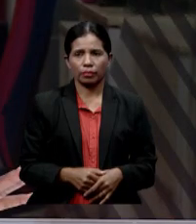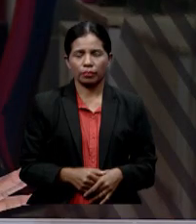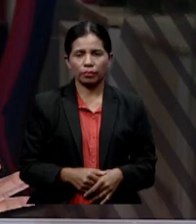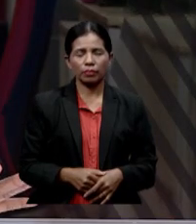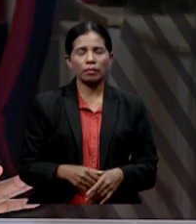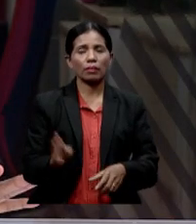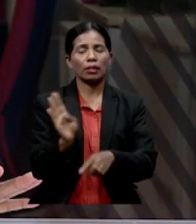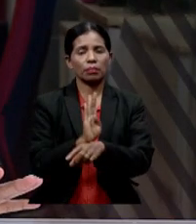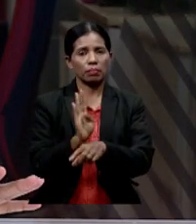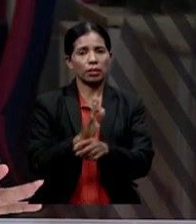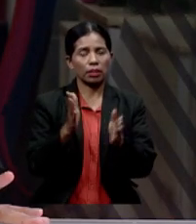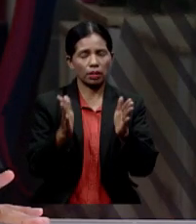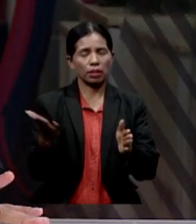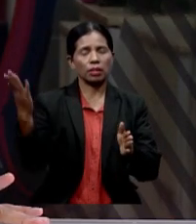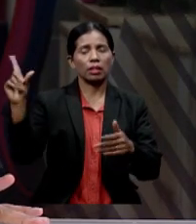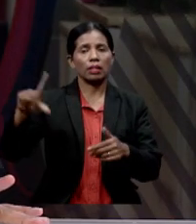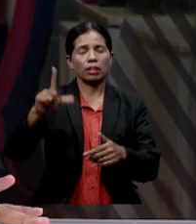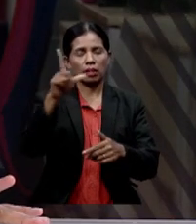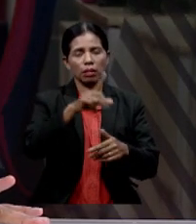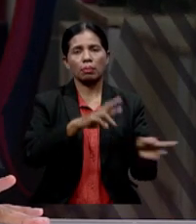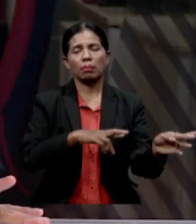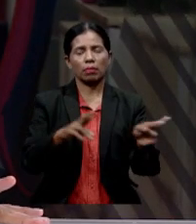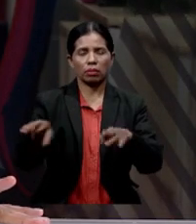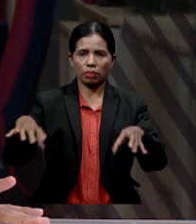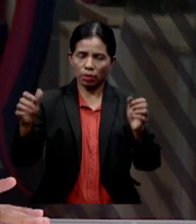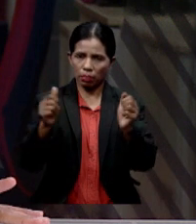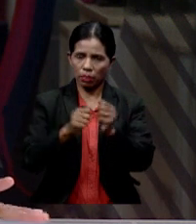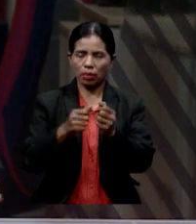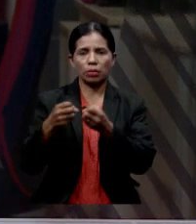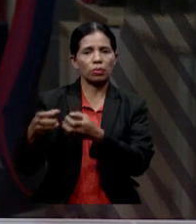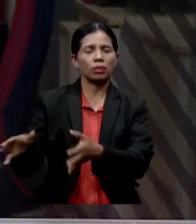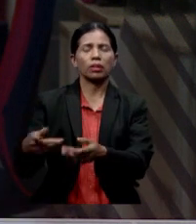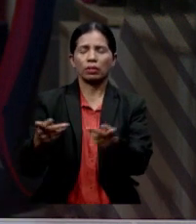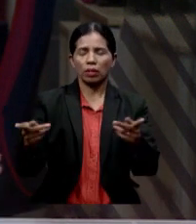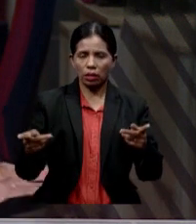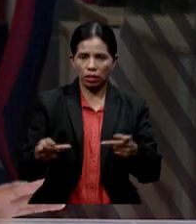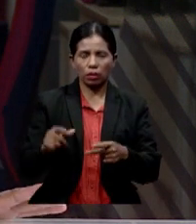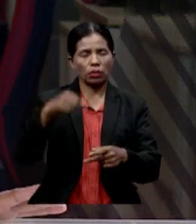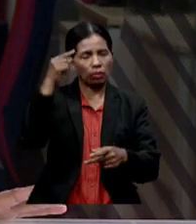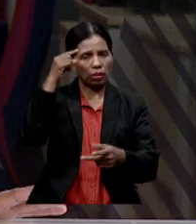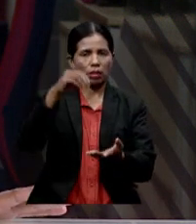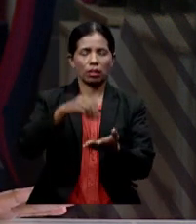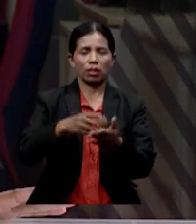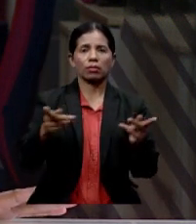Vendedor Cyril Isidere pronto coopera onde a mamãe que faz em referir, mas o governo tem que criar condição.